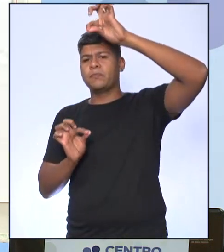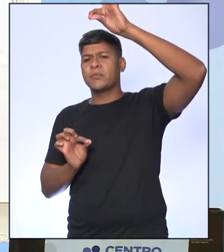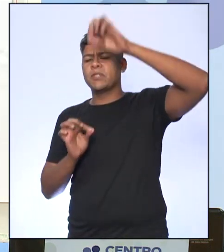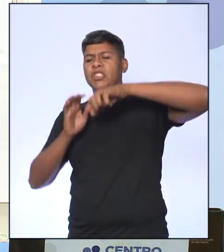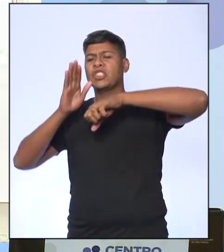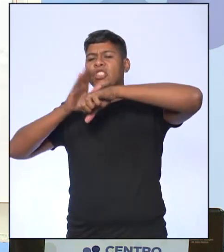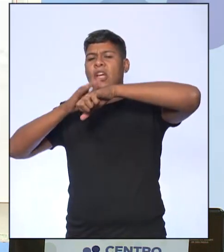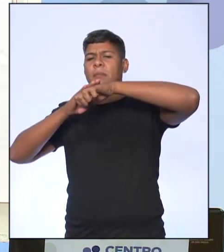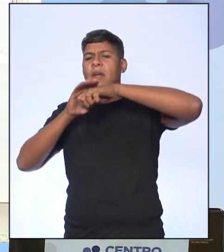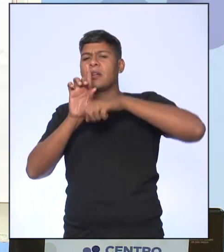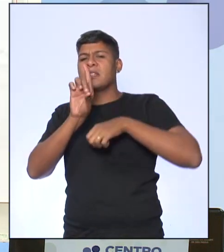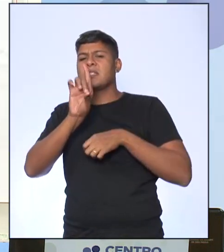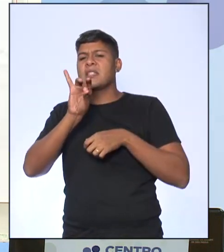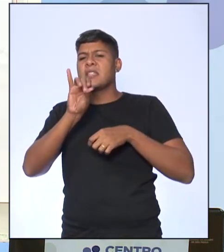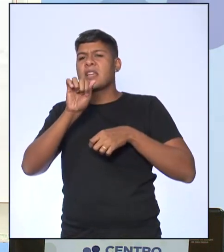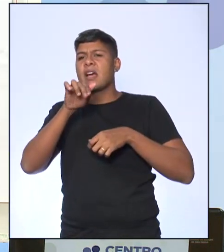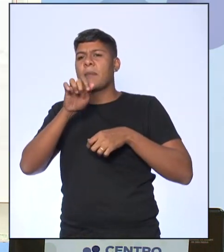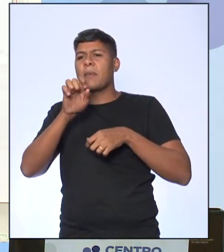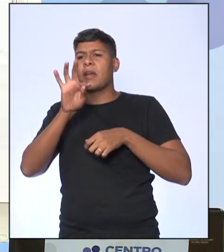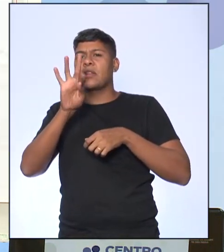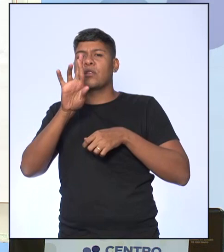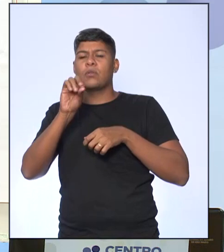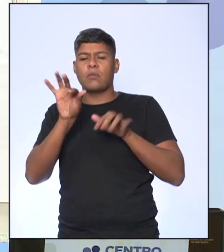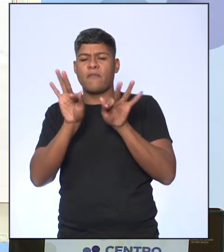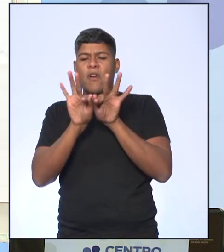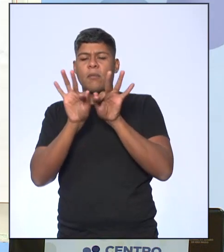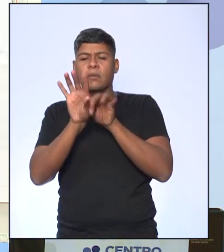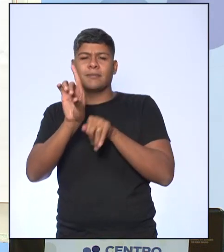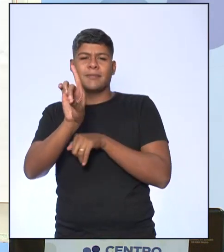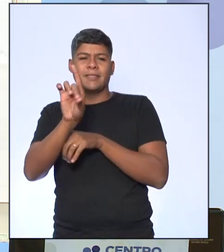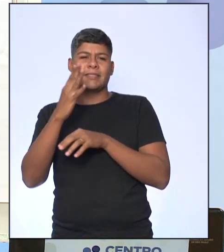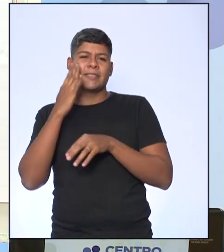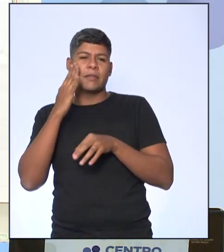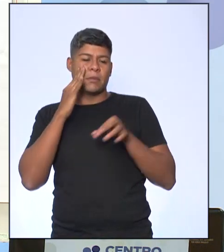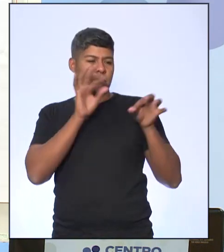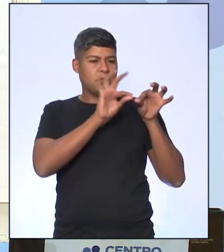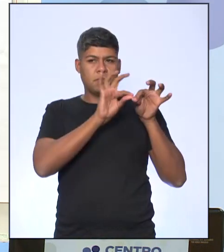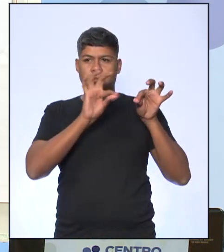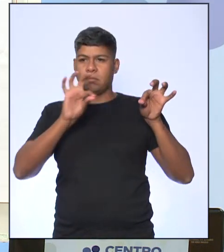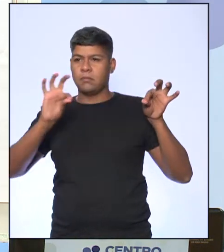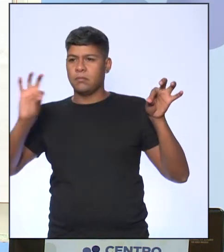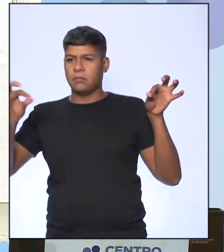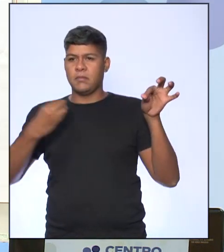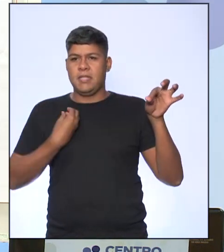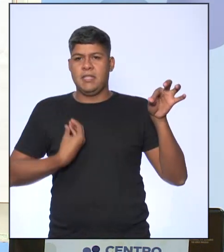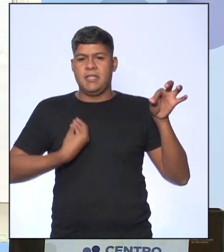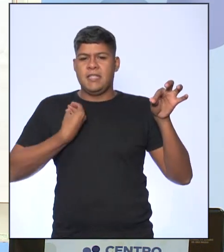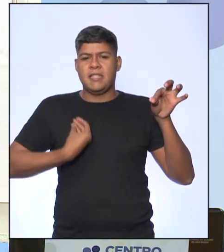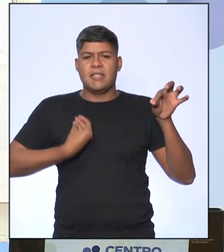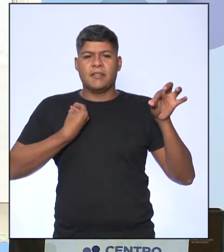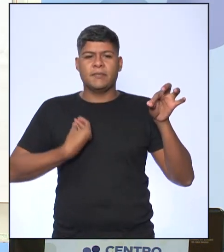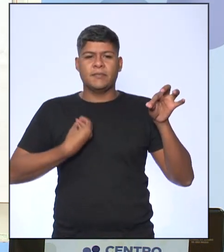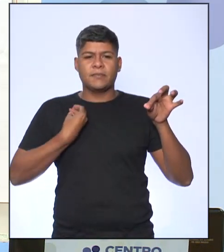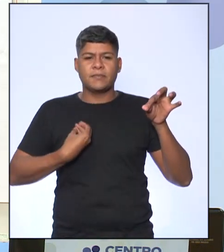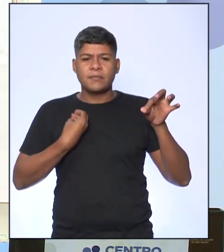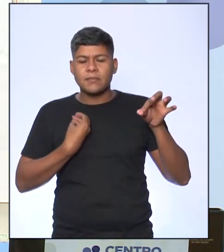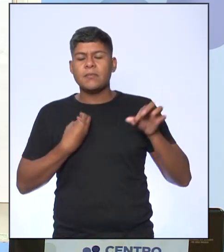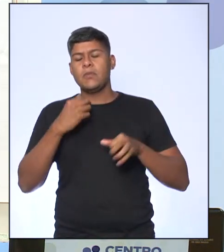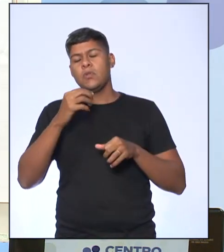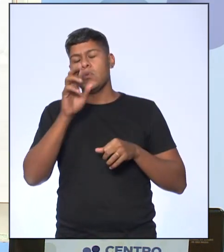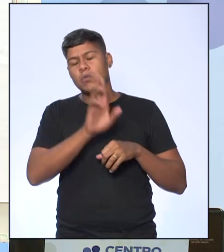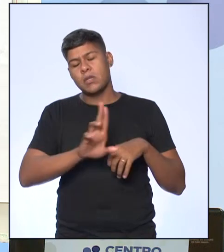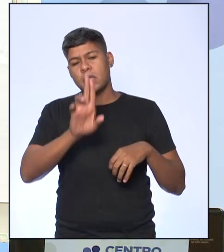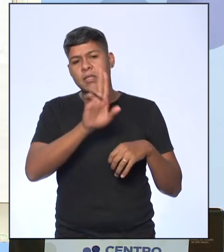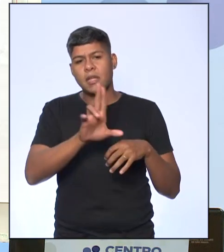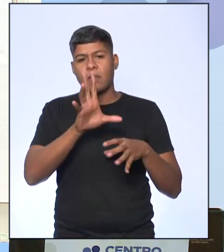de diâmetro. Esse diâmetro, de uma extremidade à outra da circunferência, ele é utilizado